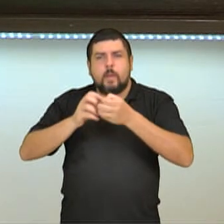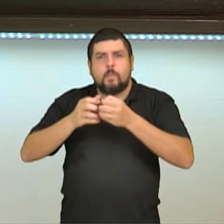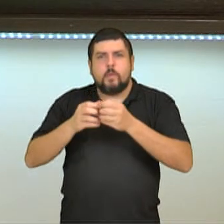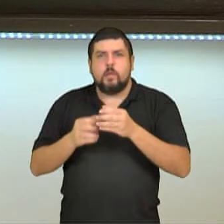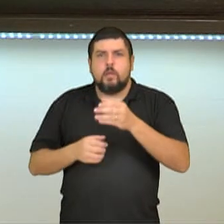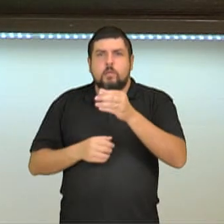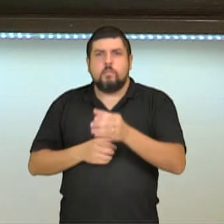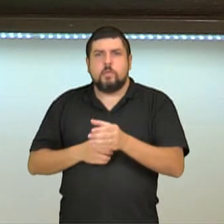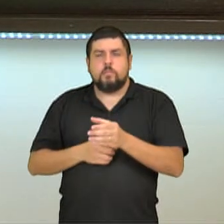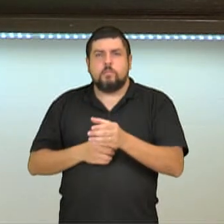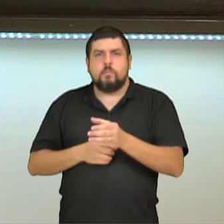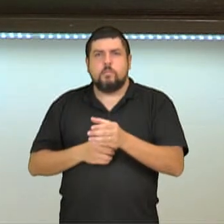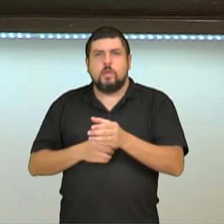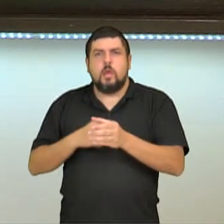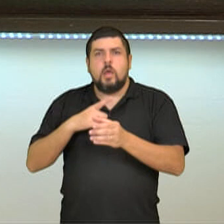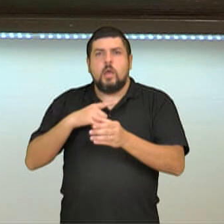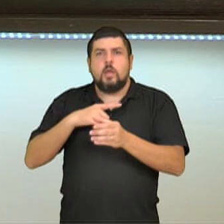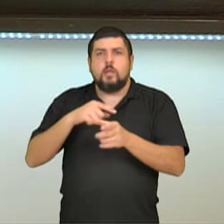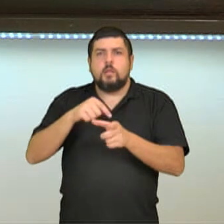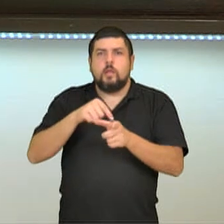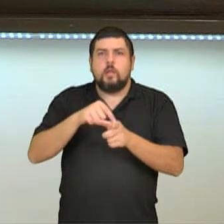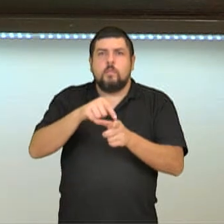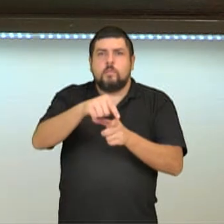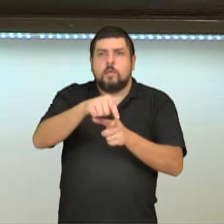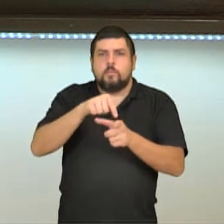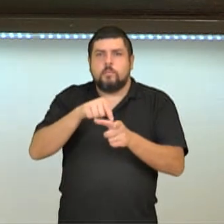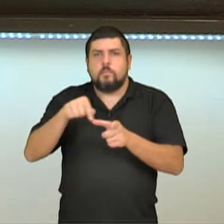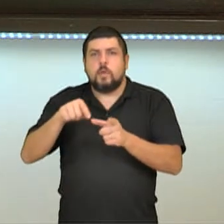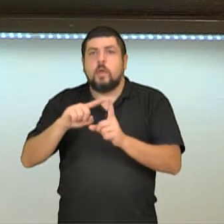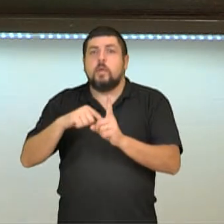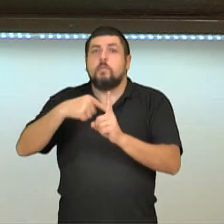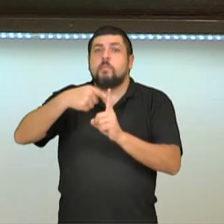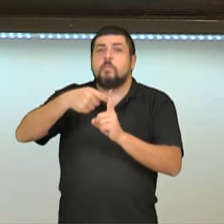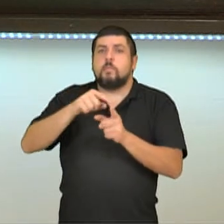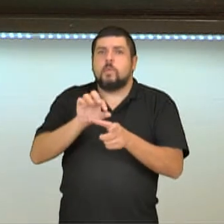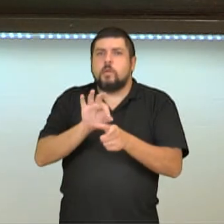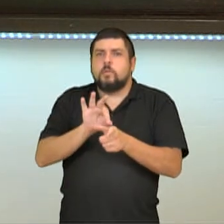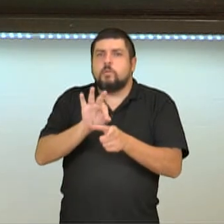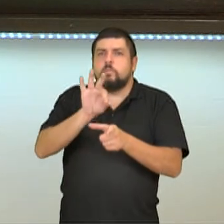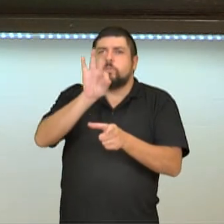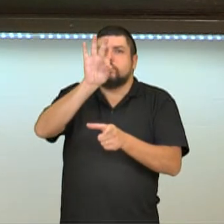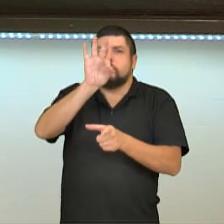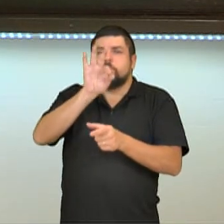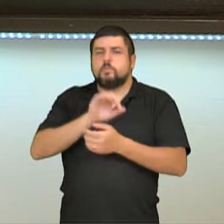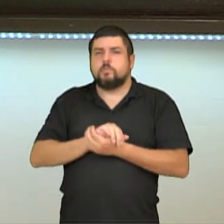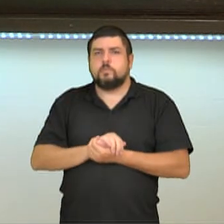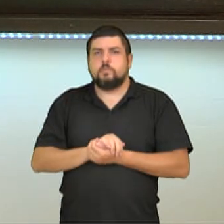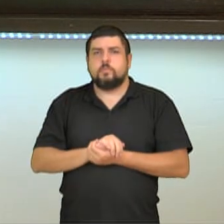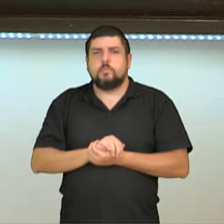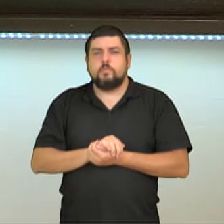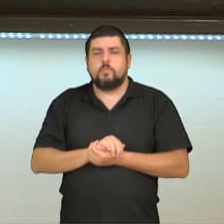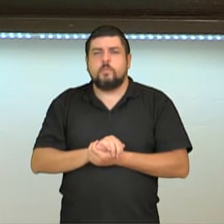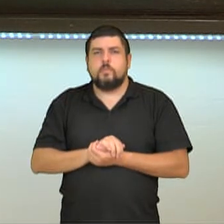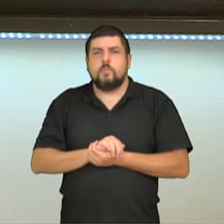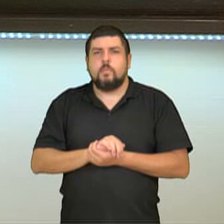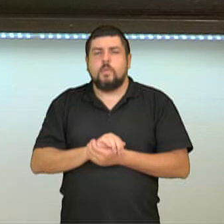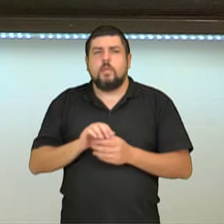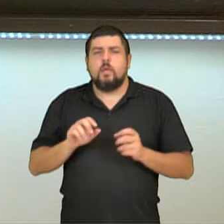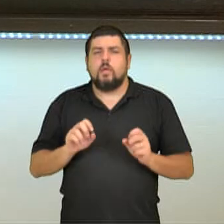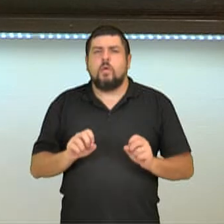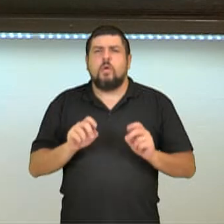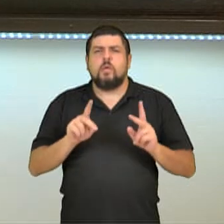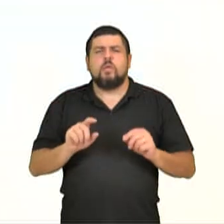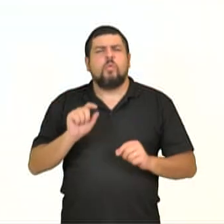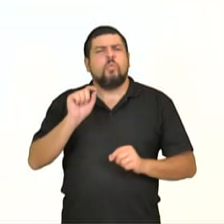da mesa, ele vai sair desse tampo. Então, é a terceira dimensão, tá? Muito bem. Mas então, o que é um sólido